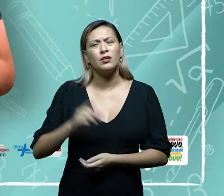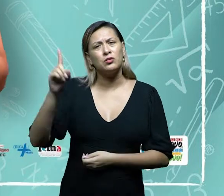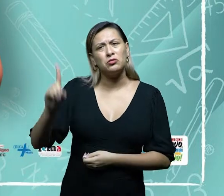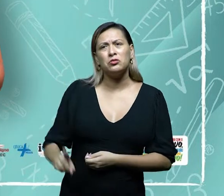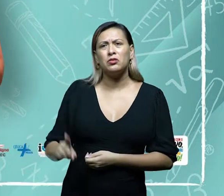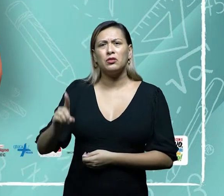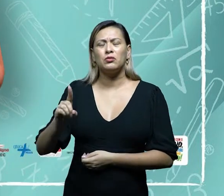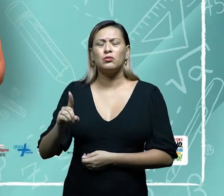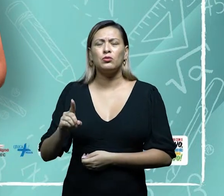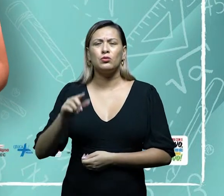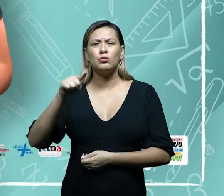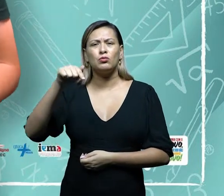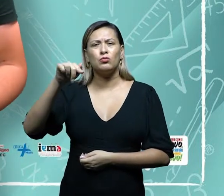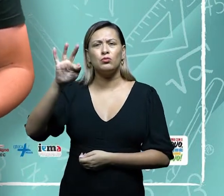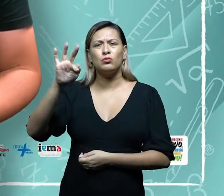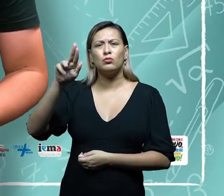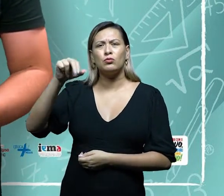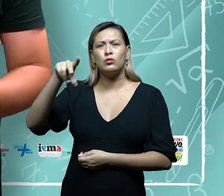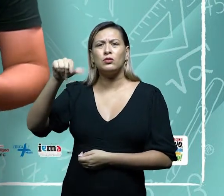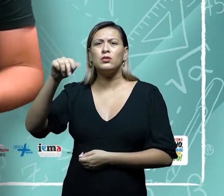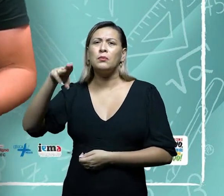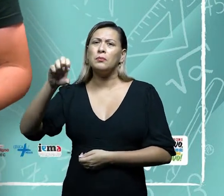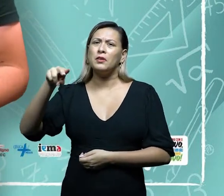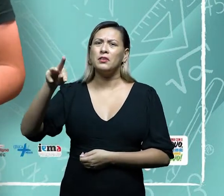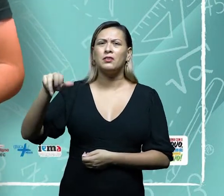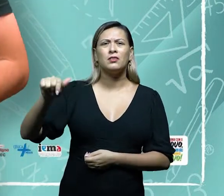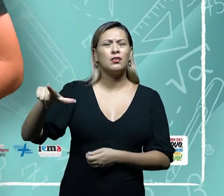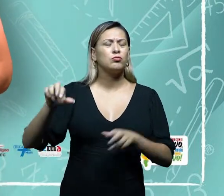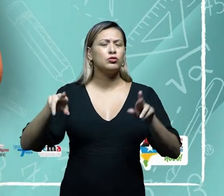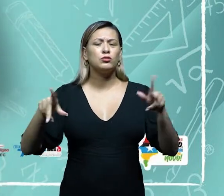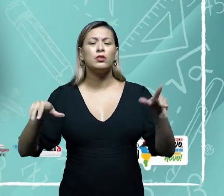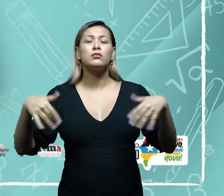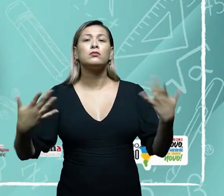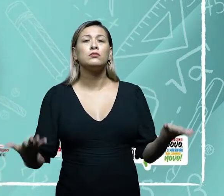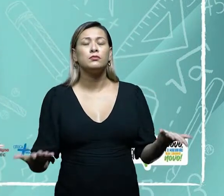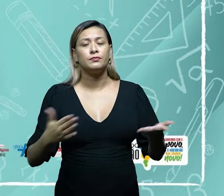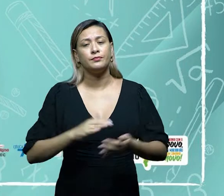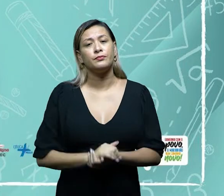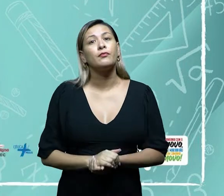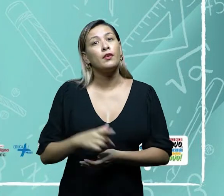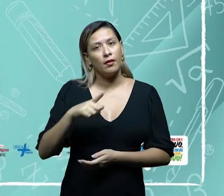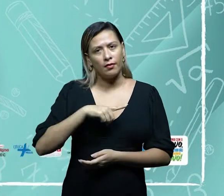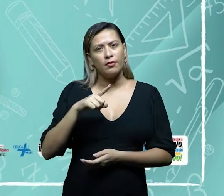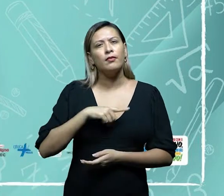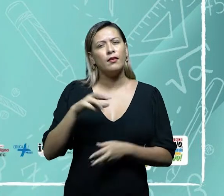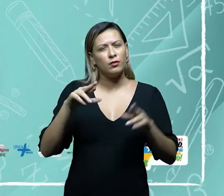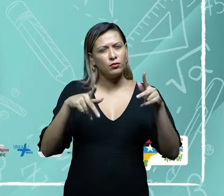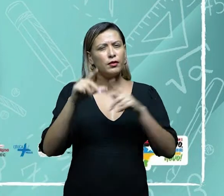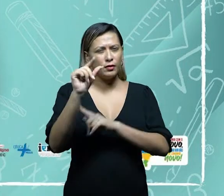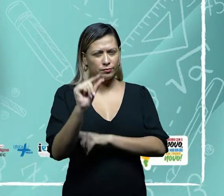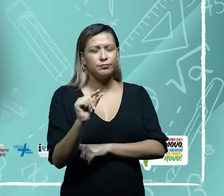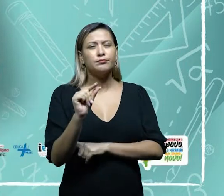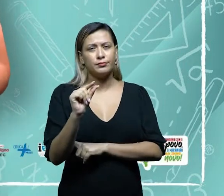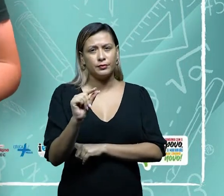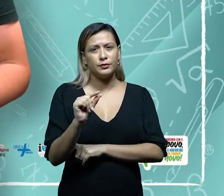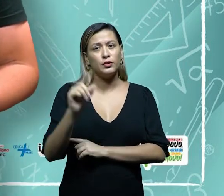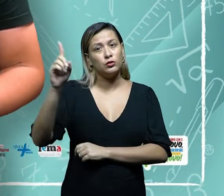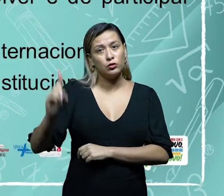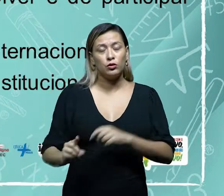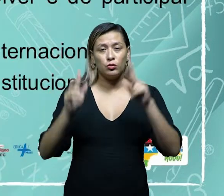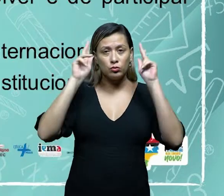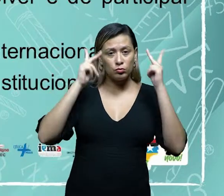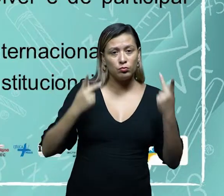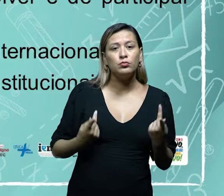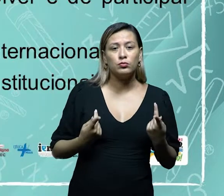fundamentais. Existe uma diferença entre direitos humanos e direitos fundamentais? Pessoal, existe uma pequena diferença entre direitos humanos e direitos